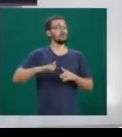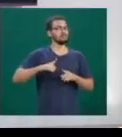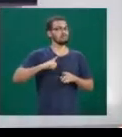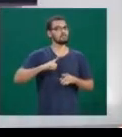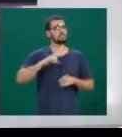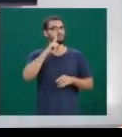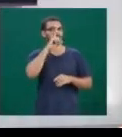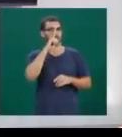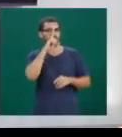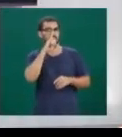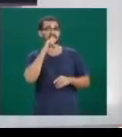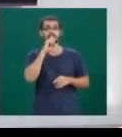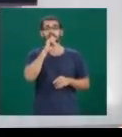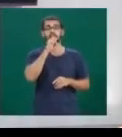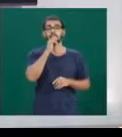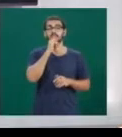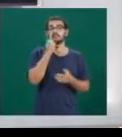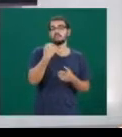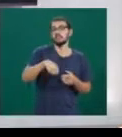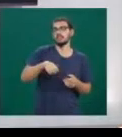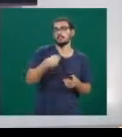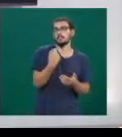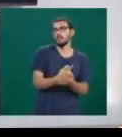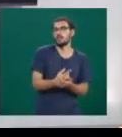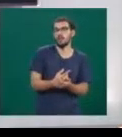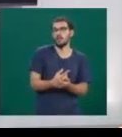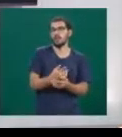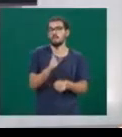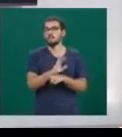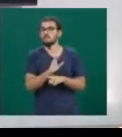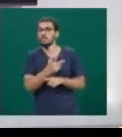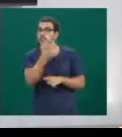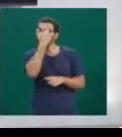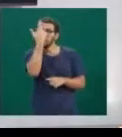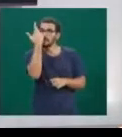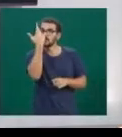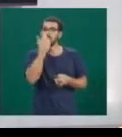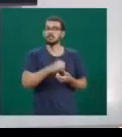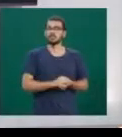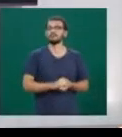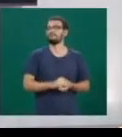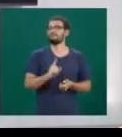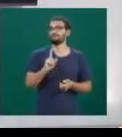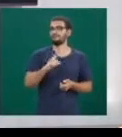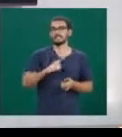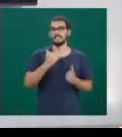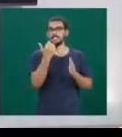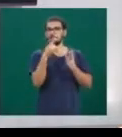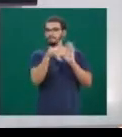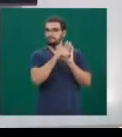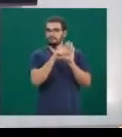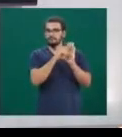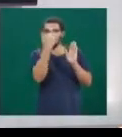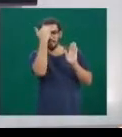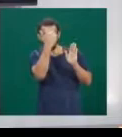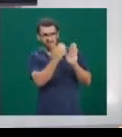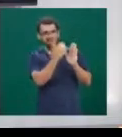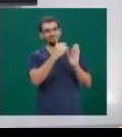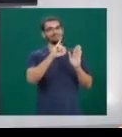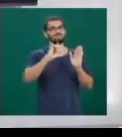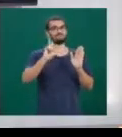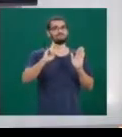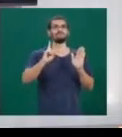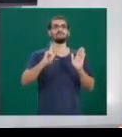Inclusive, quando envolve pagamento, mesmo que para ajuda de custos, é considerada transporte clandestino. Recentemente, uma